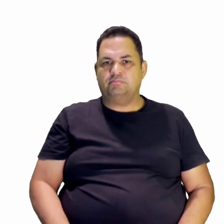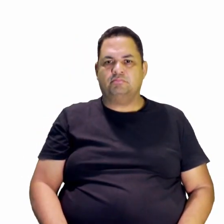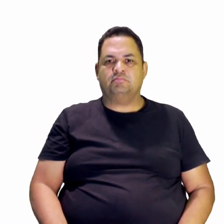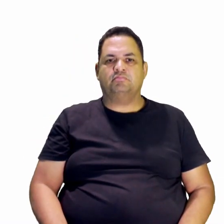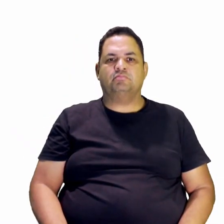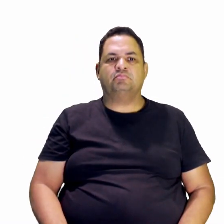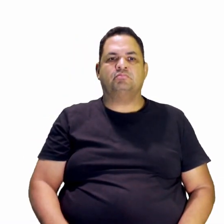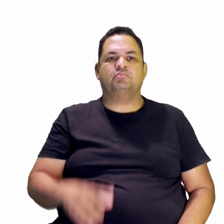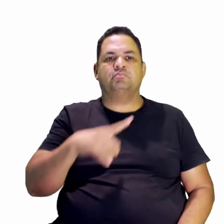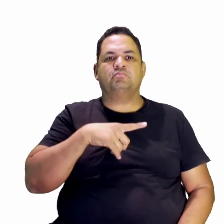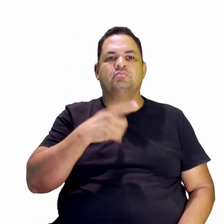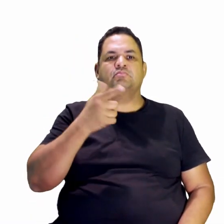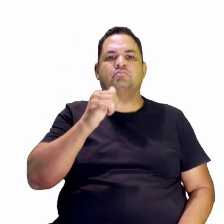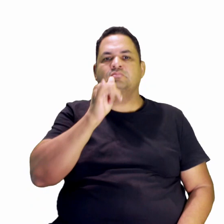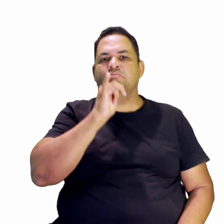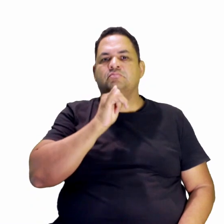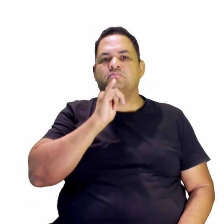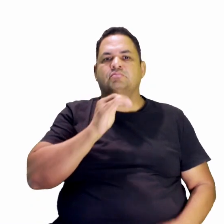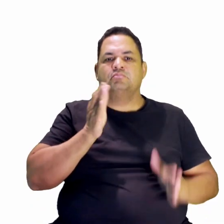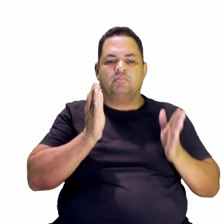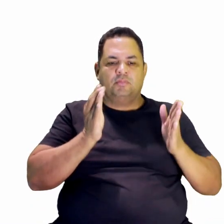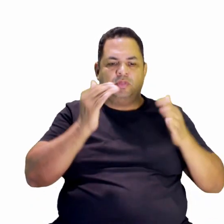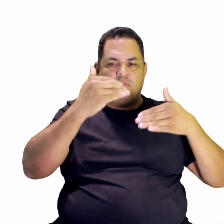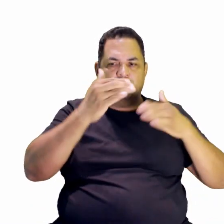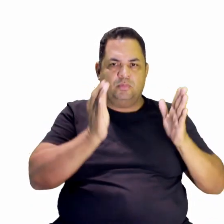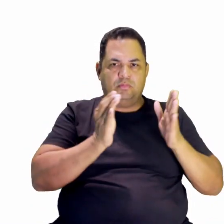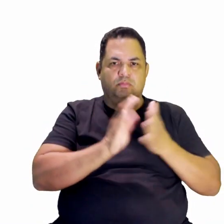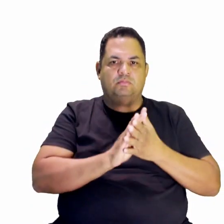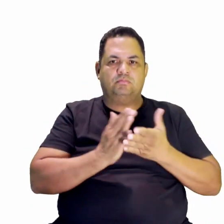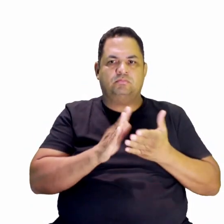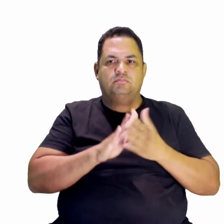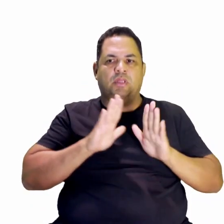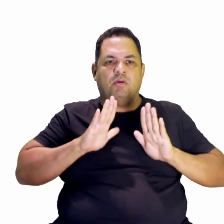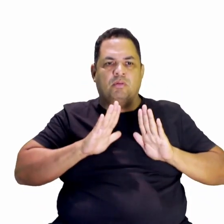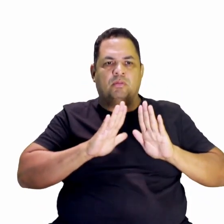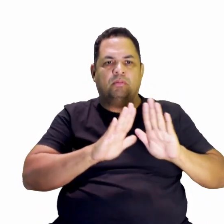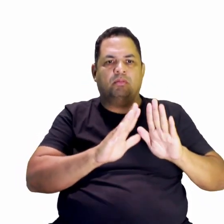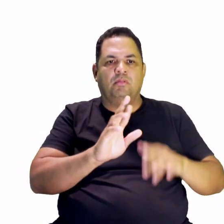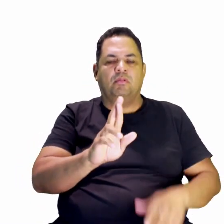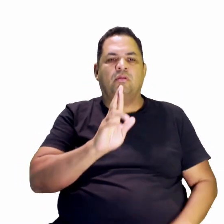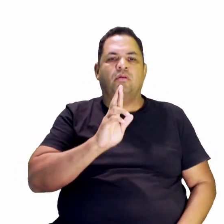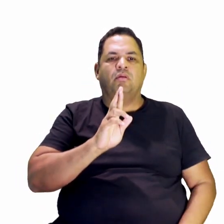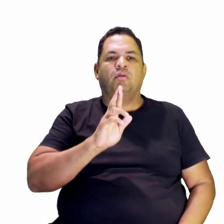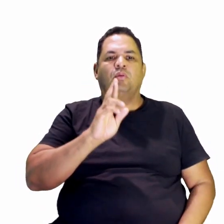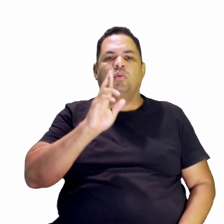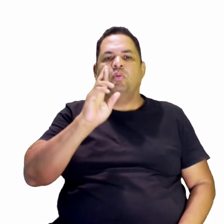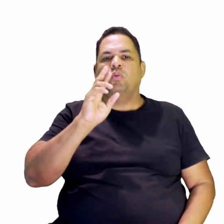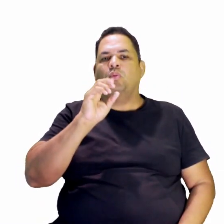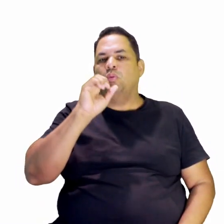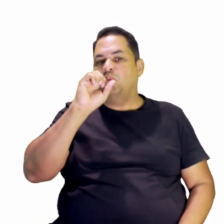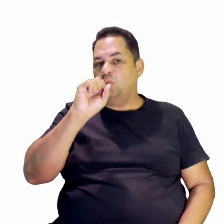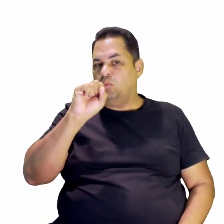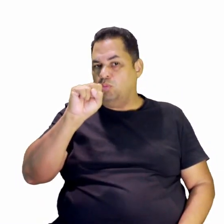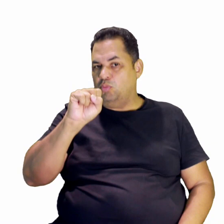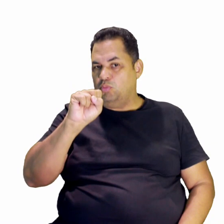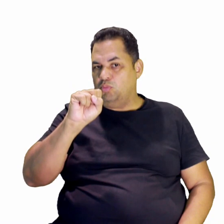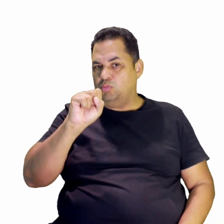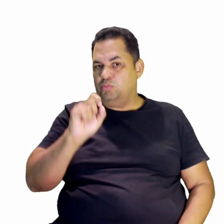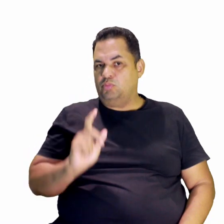ver um outro exemplo? Um bloco sob a ação de uma força resultante de 8 kgf. Estão